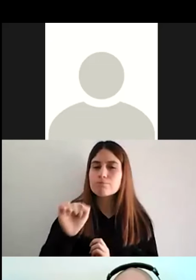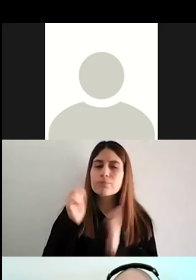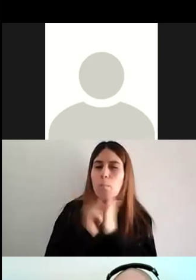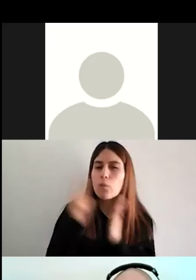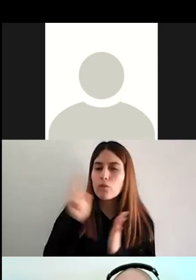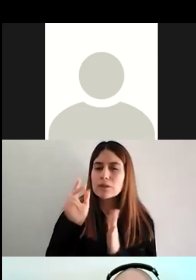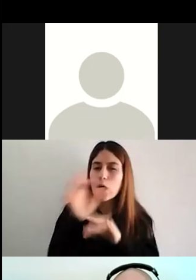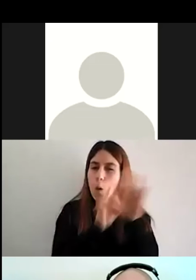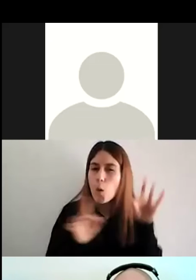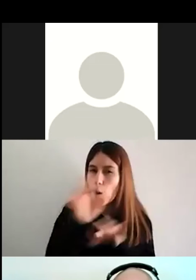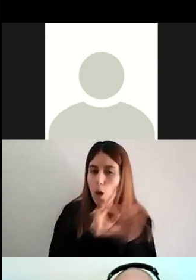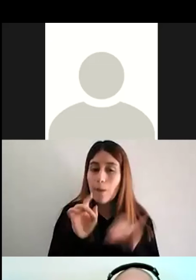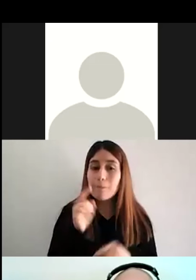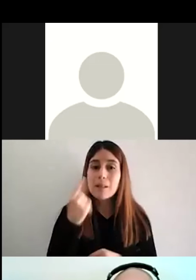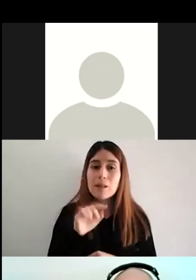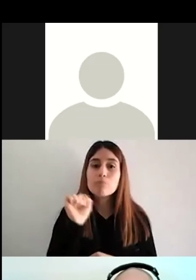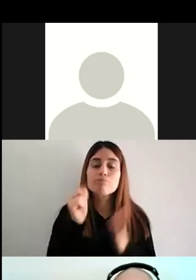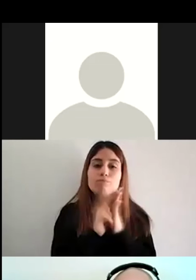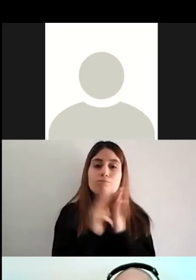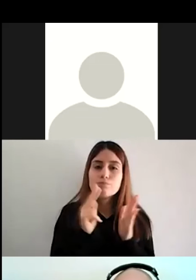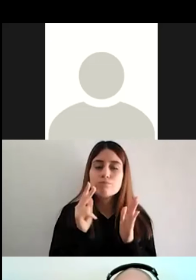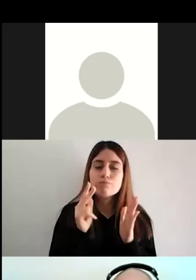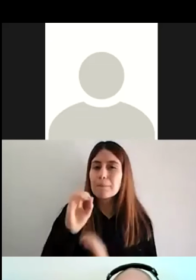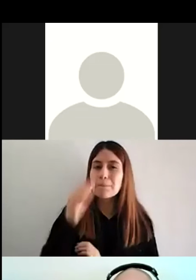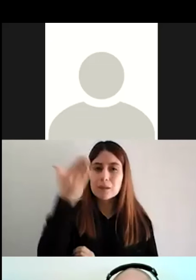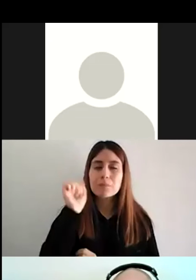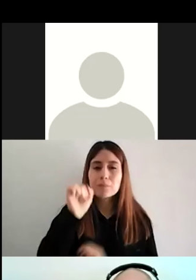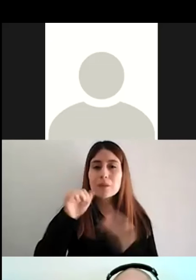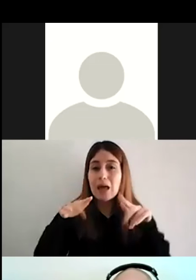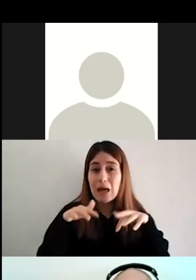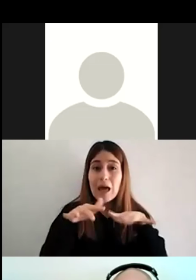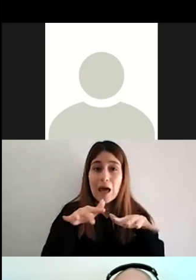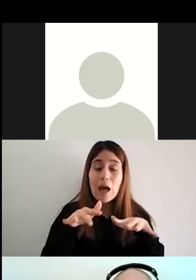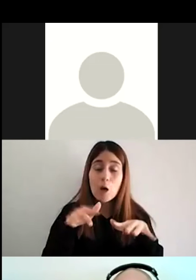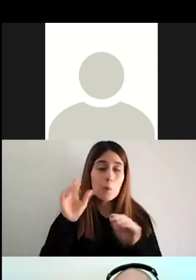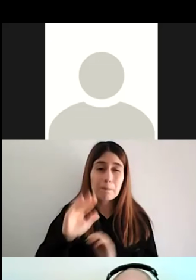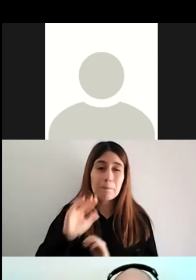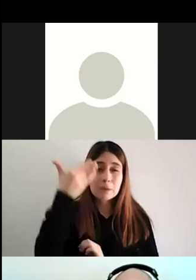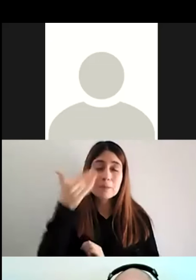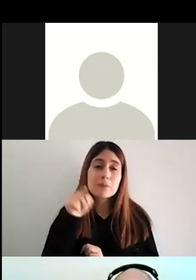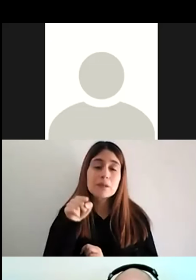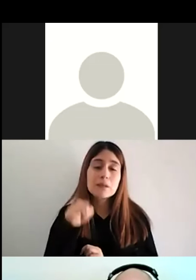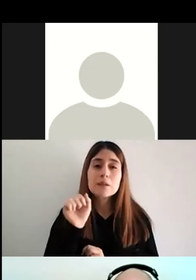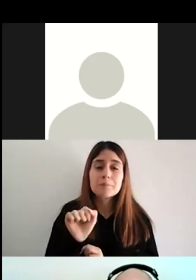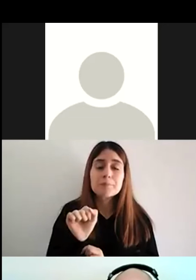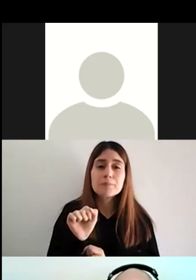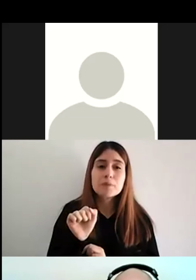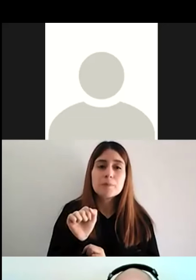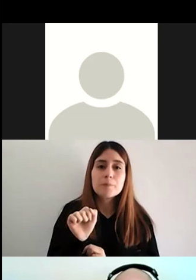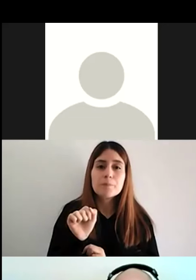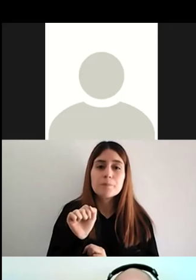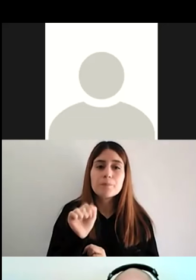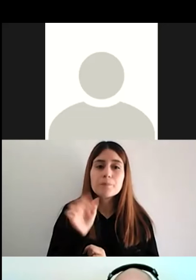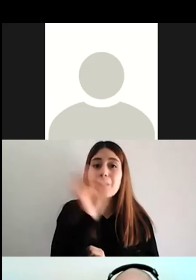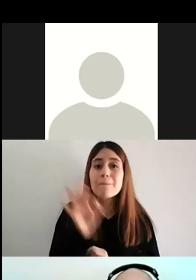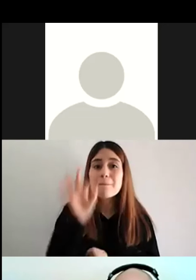europeu, temos as aprovações foram sobretudo na área oncológica, que são as partes do gráfico